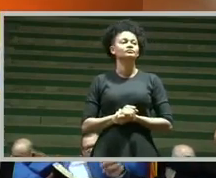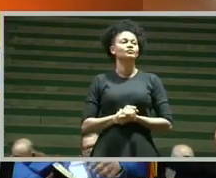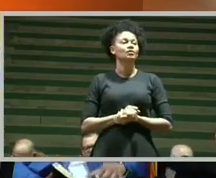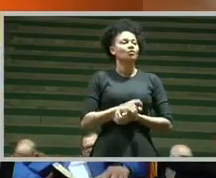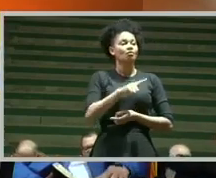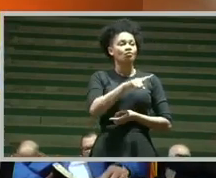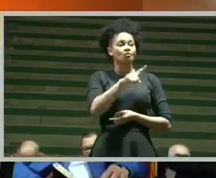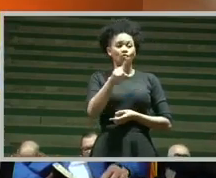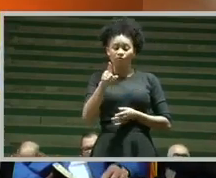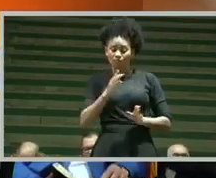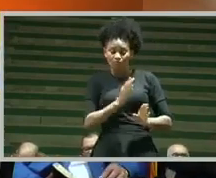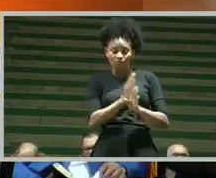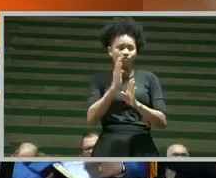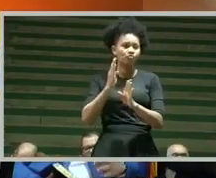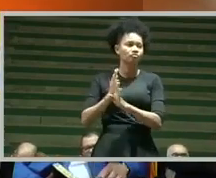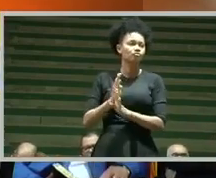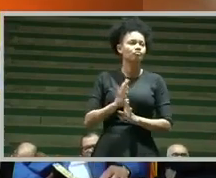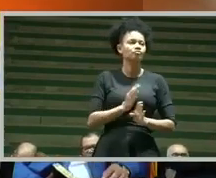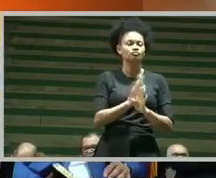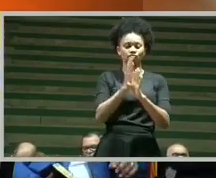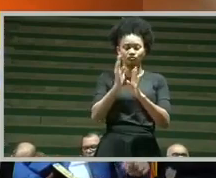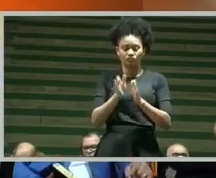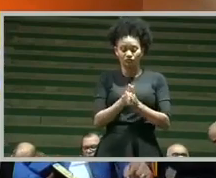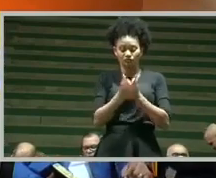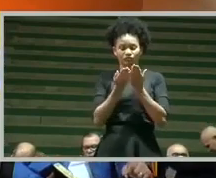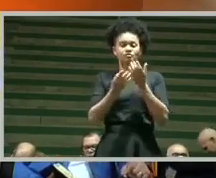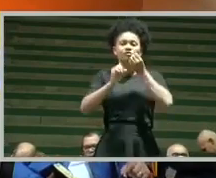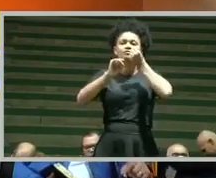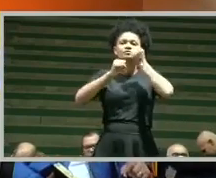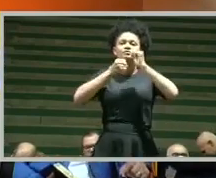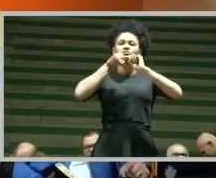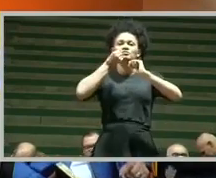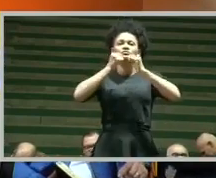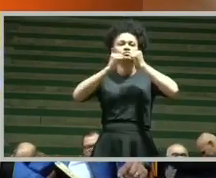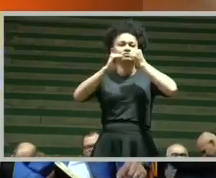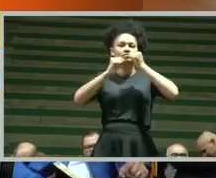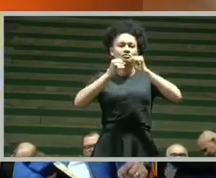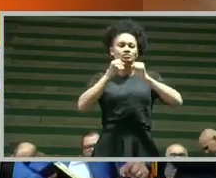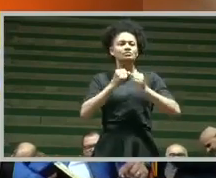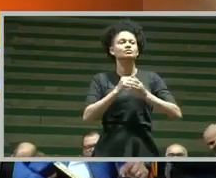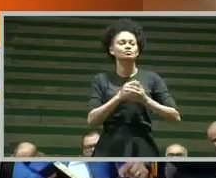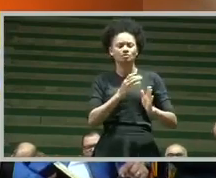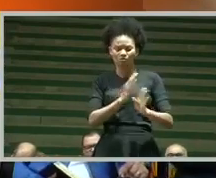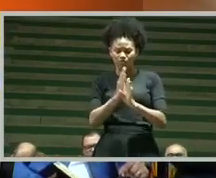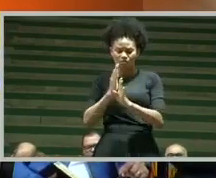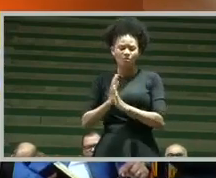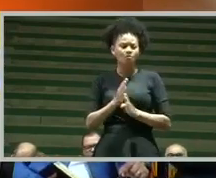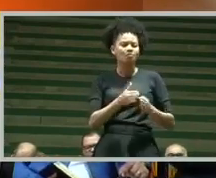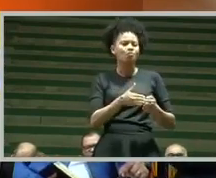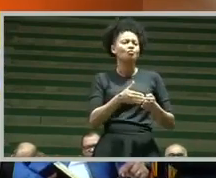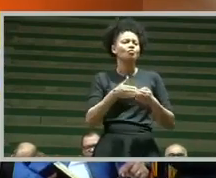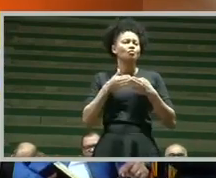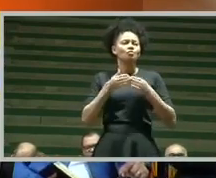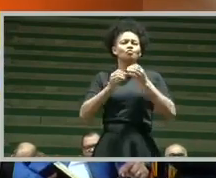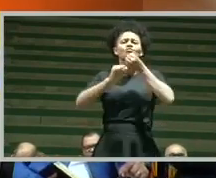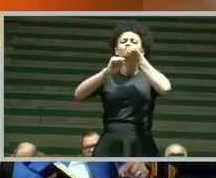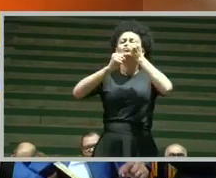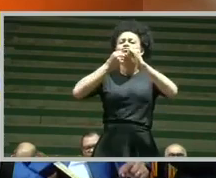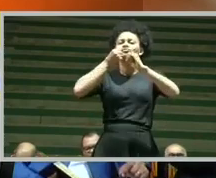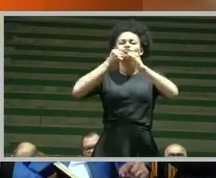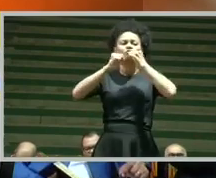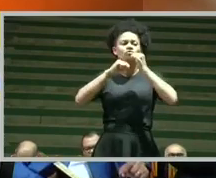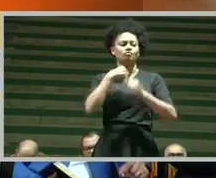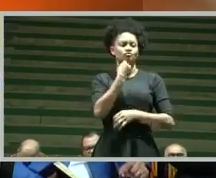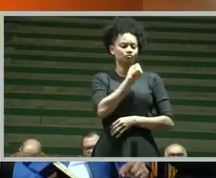Quando você encontrar o livro dos Salmos, localize, por favor, o Salmo